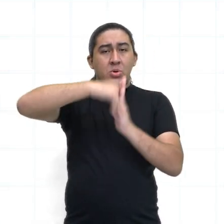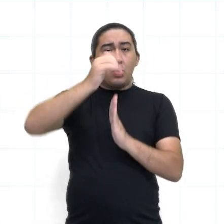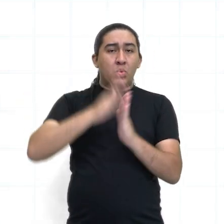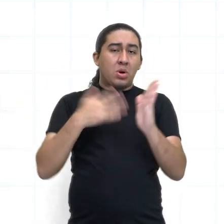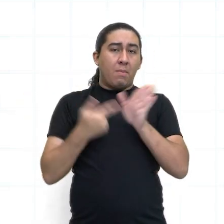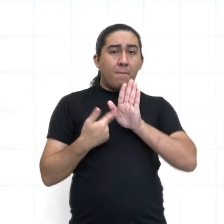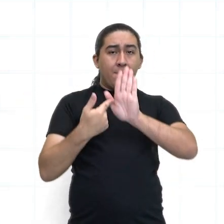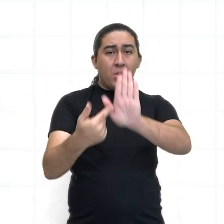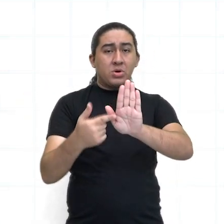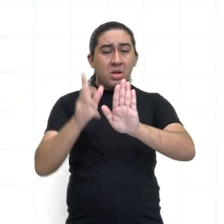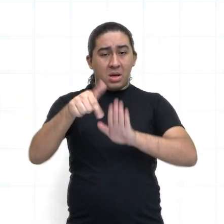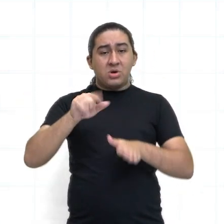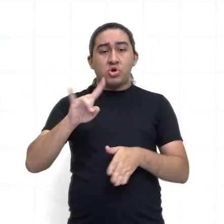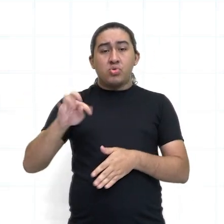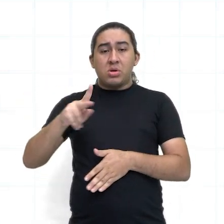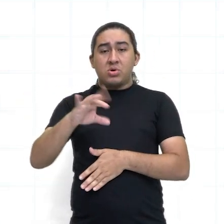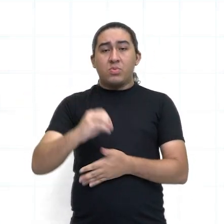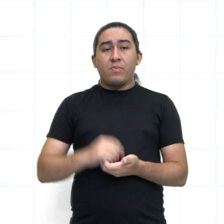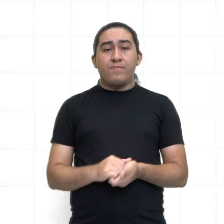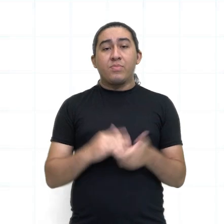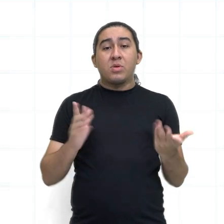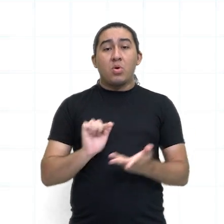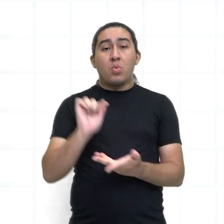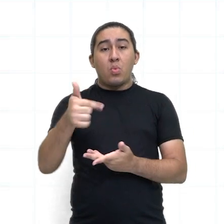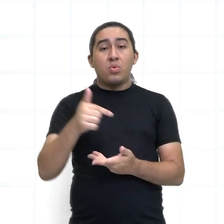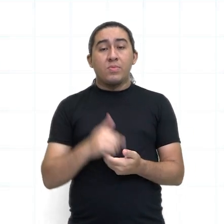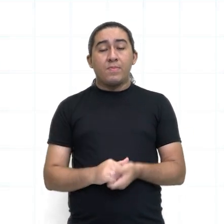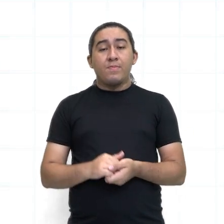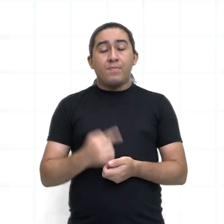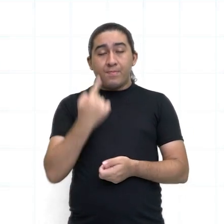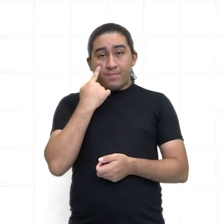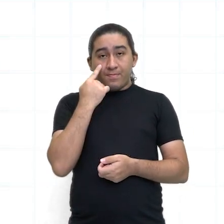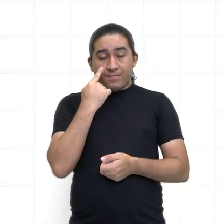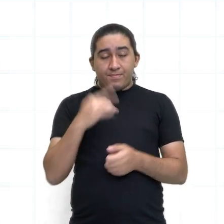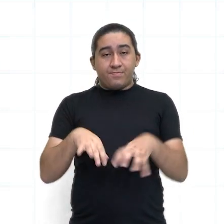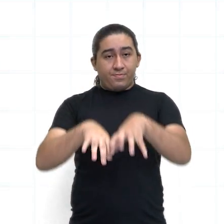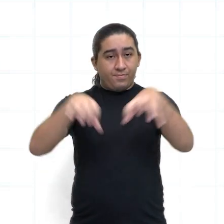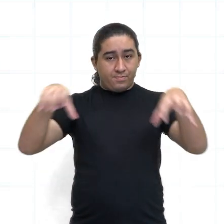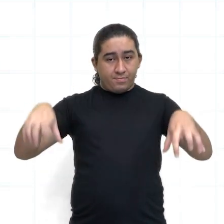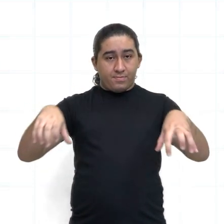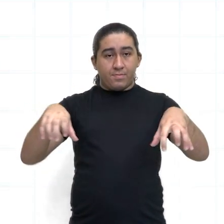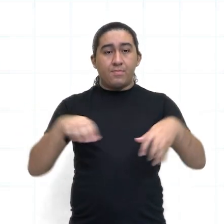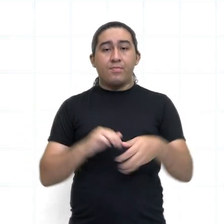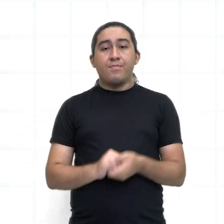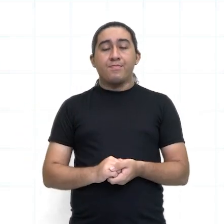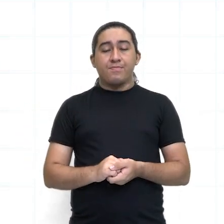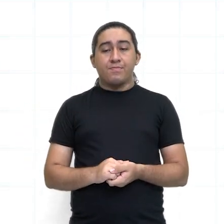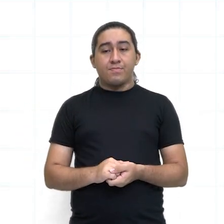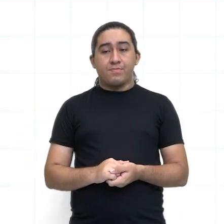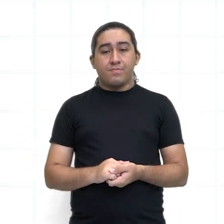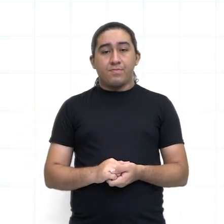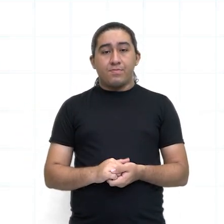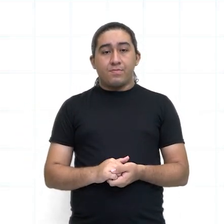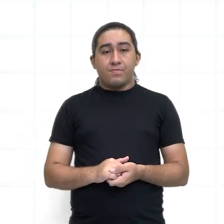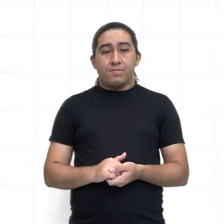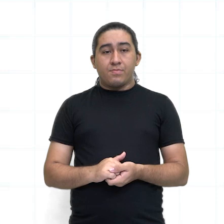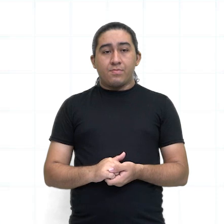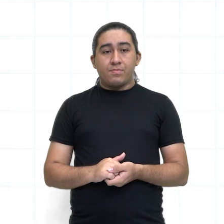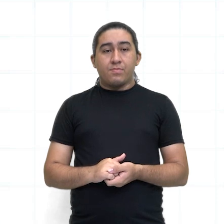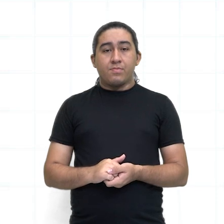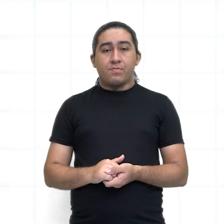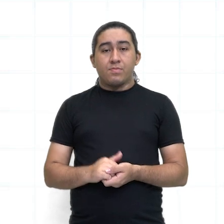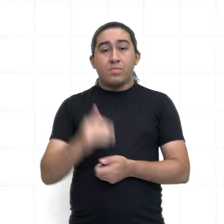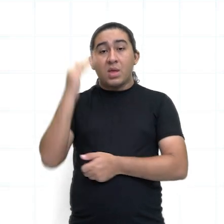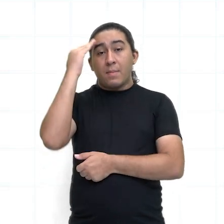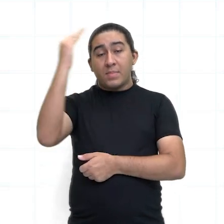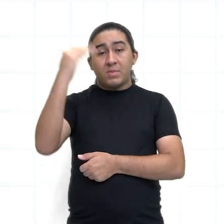gestualismo. E aí vamos ver o conceito agora sobre abstracionismo sensível ou informal, tá?